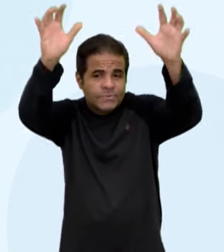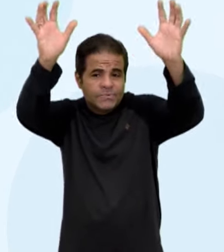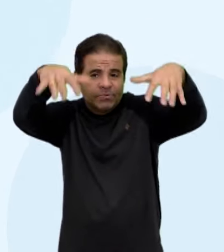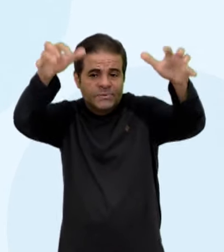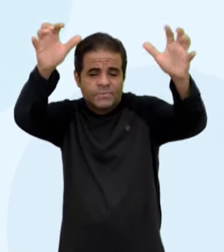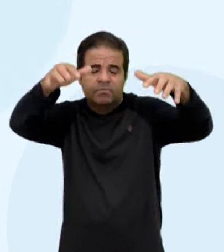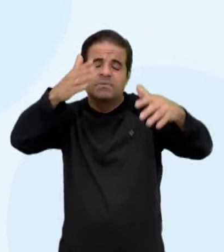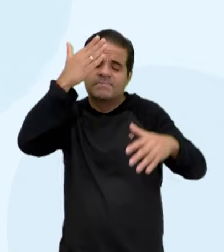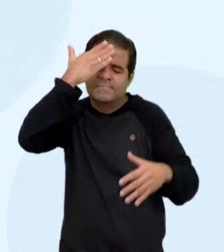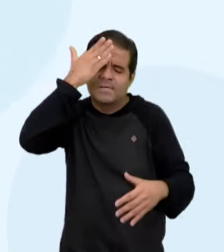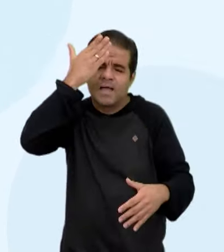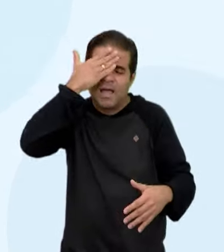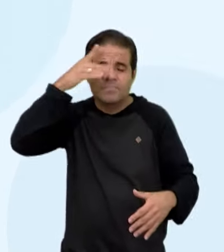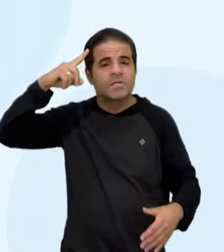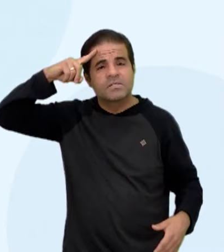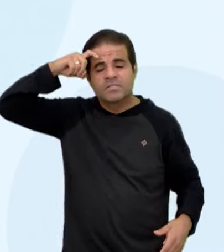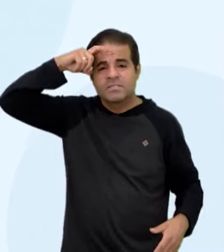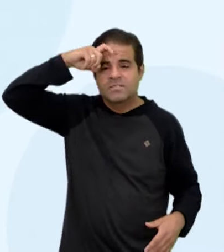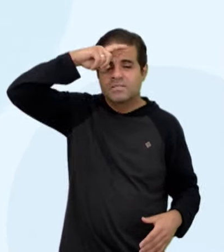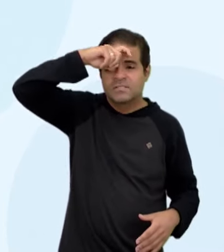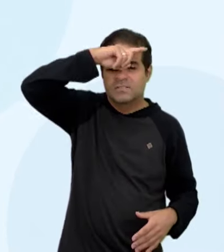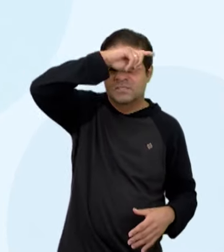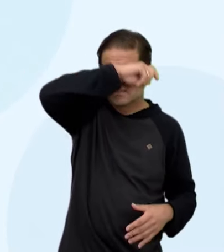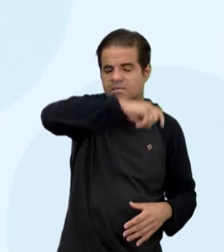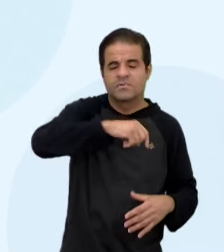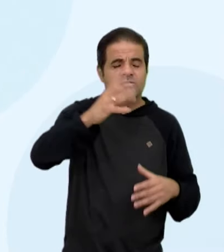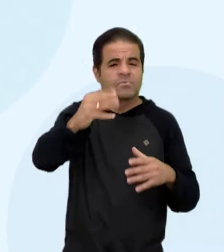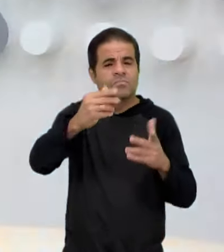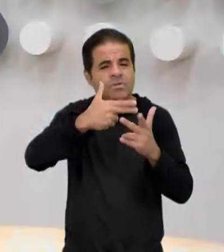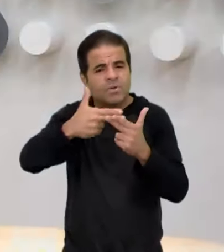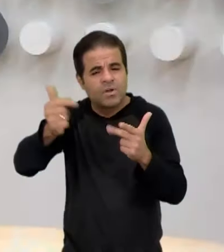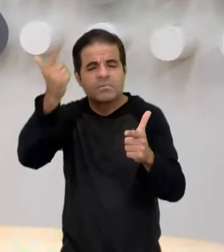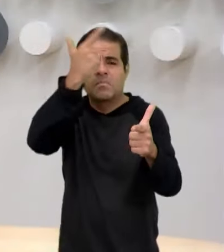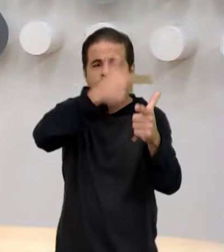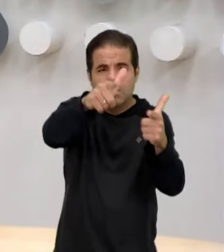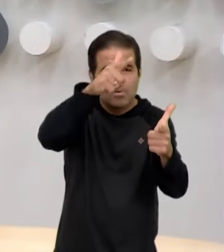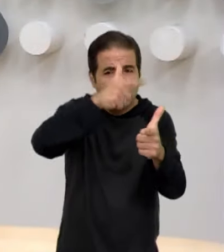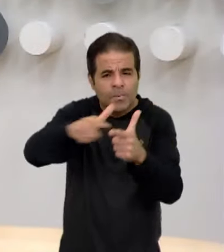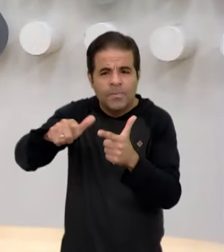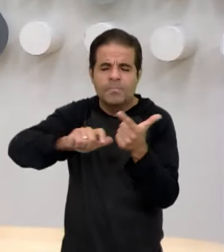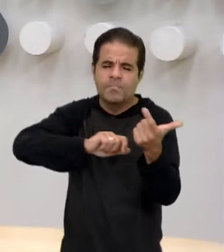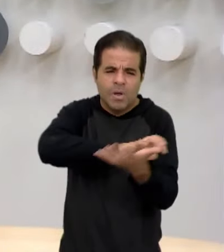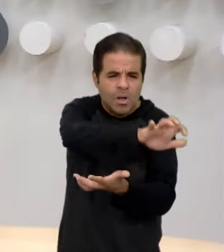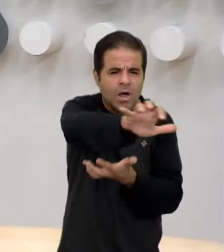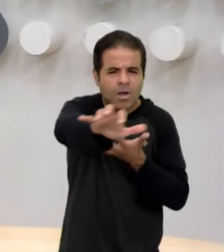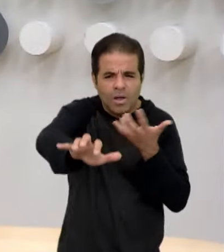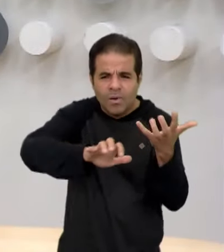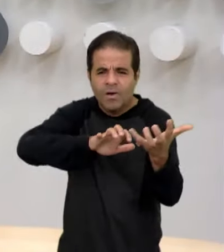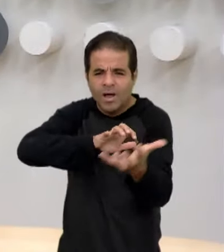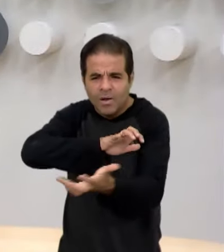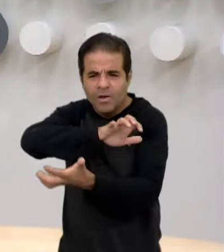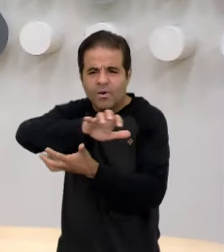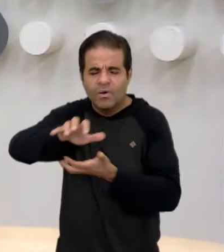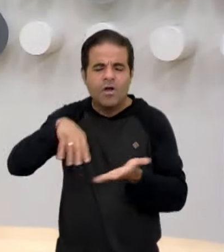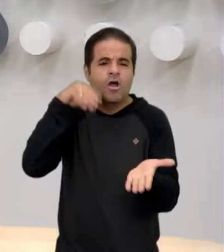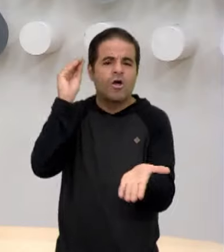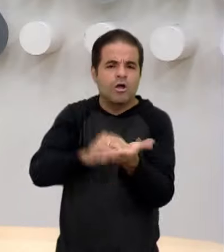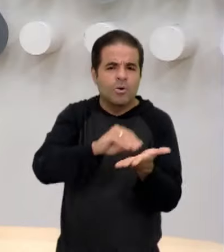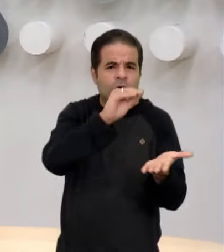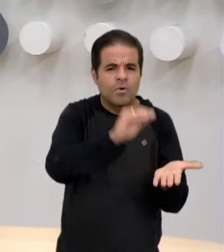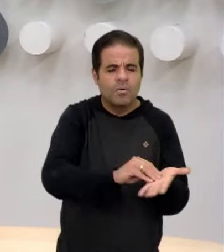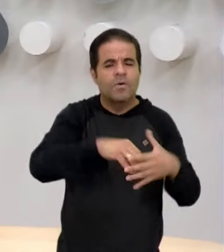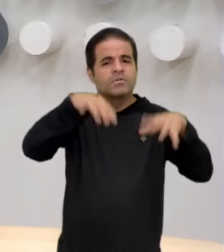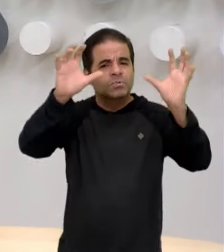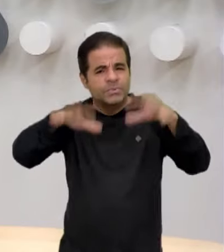complicação que é, né? Racionamento de água, um monte de problemas que ocorrem aí pela falta de chuvas, tá? Então, uma coisa